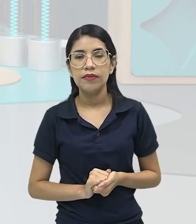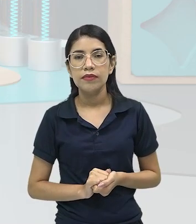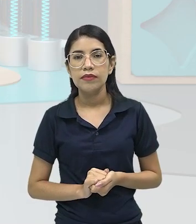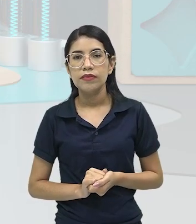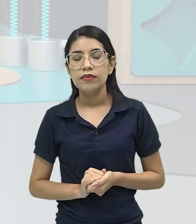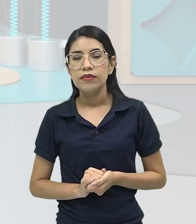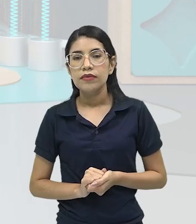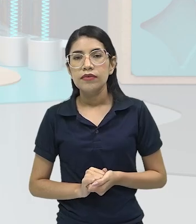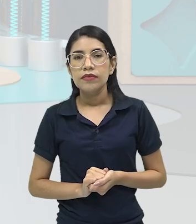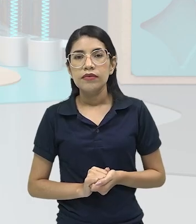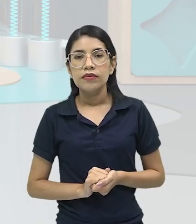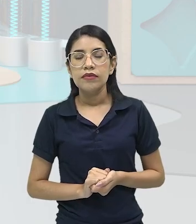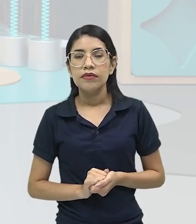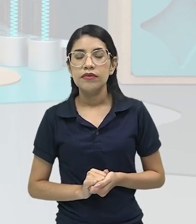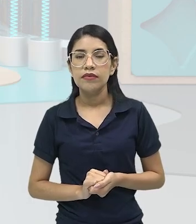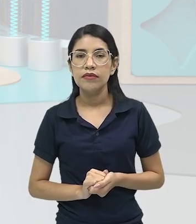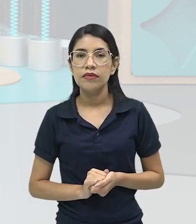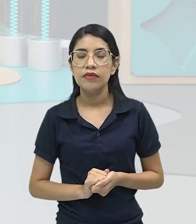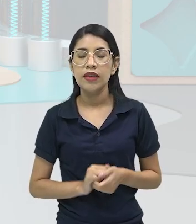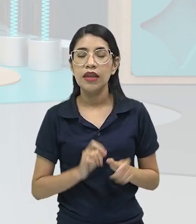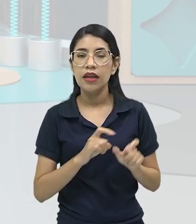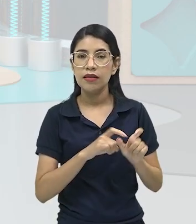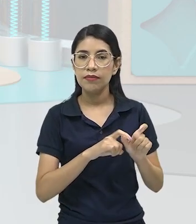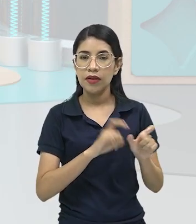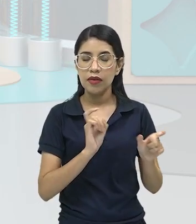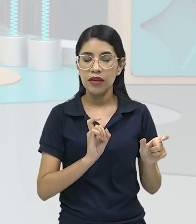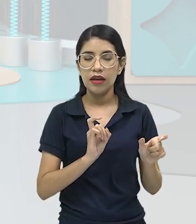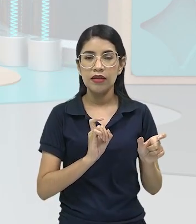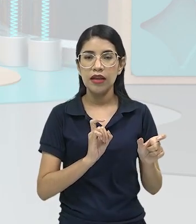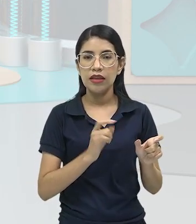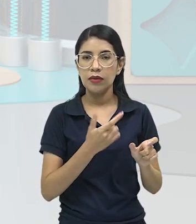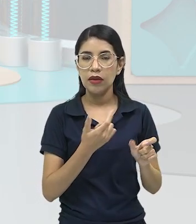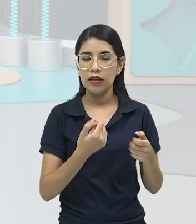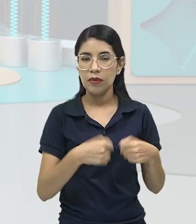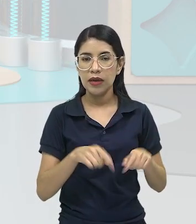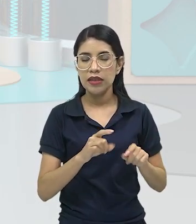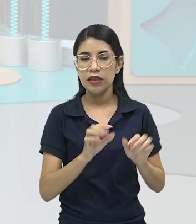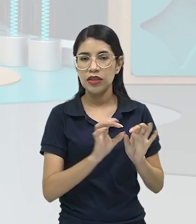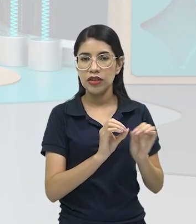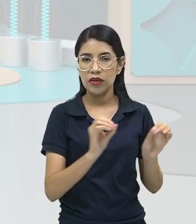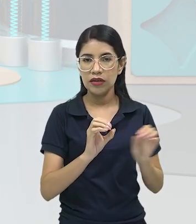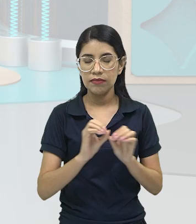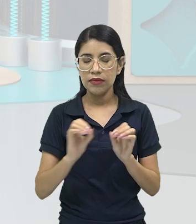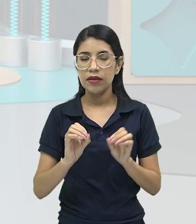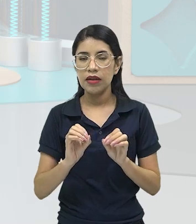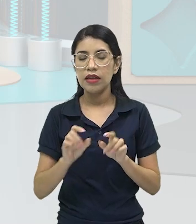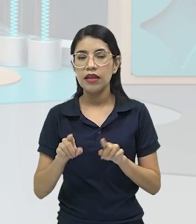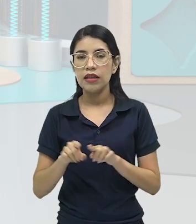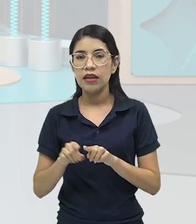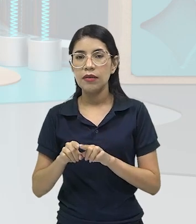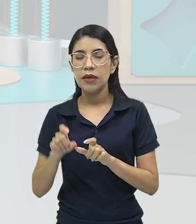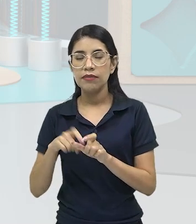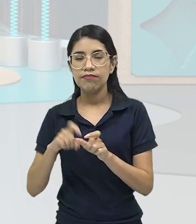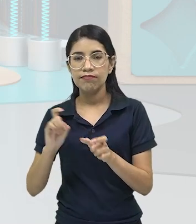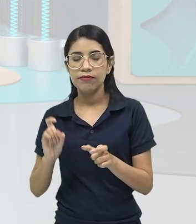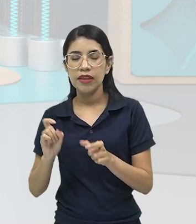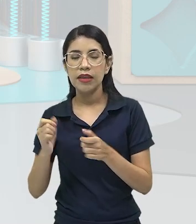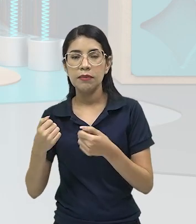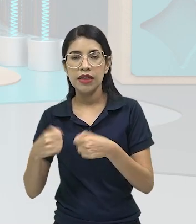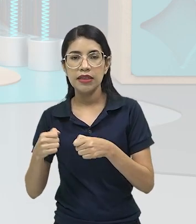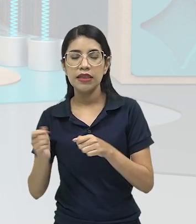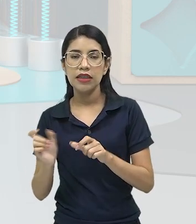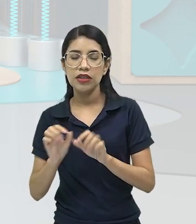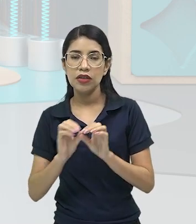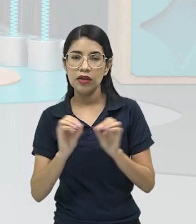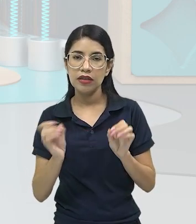ligando orações subordinadas. Coordenadas porque são independentes, subordinadas porque uma oração subordinada depende de